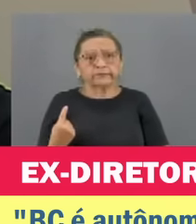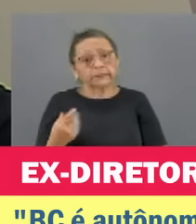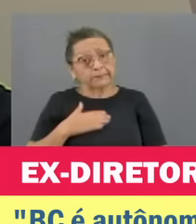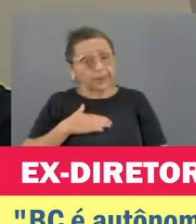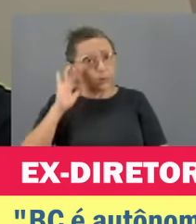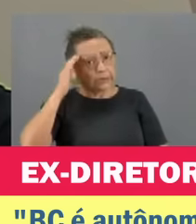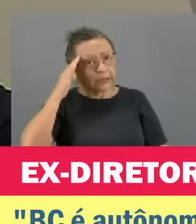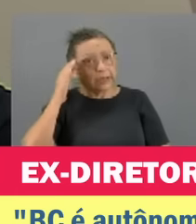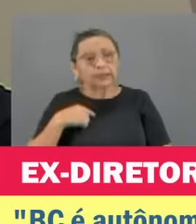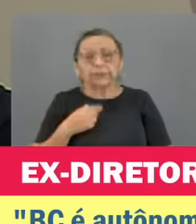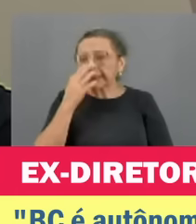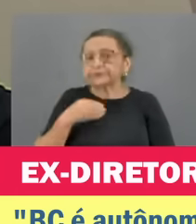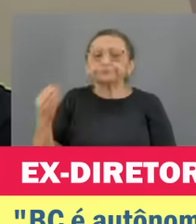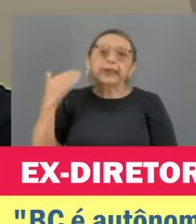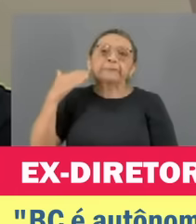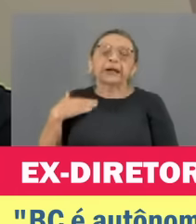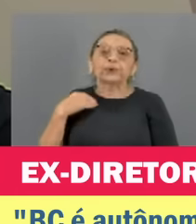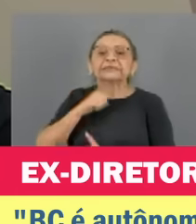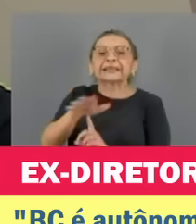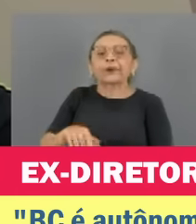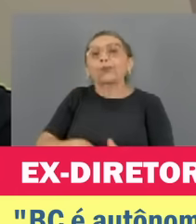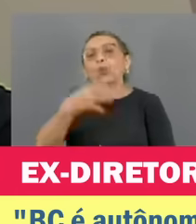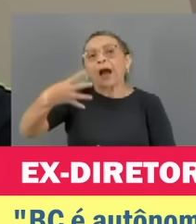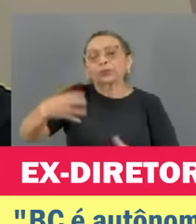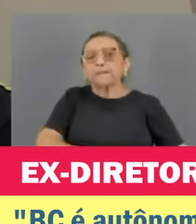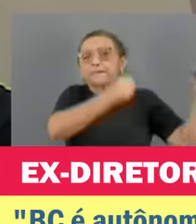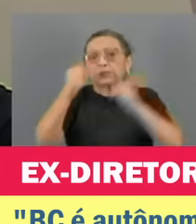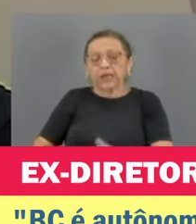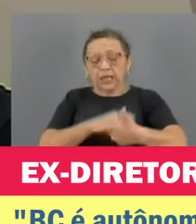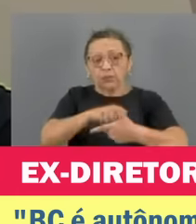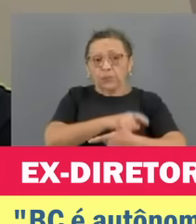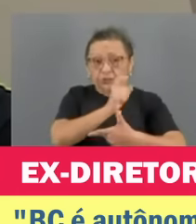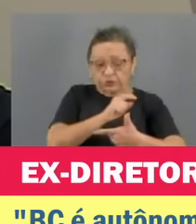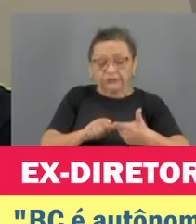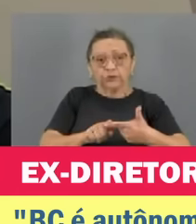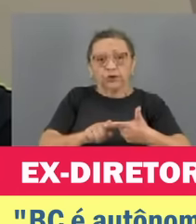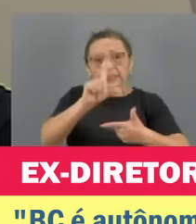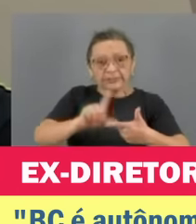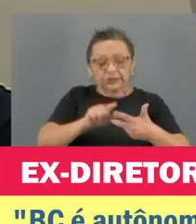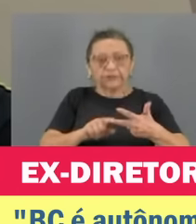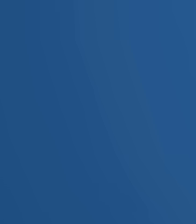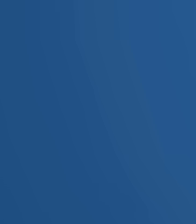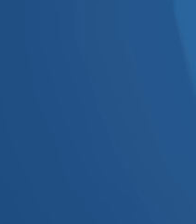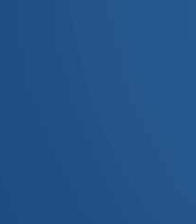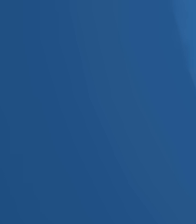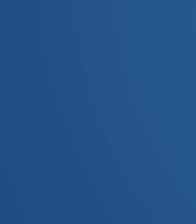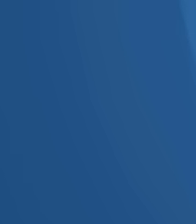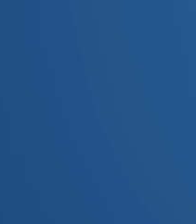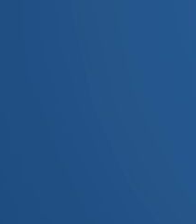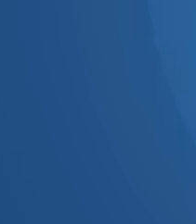entender, consagra o Banco Central como quarto poder, pelo grau de autonomia e de liberdade que ele terá em relação ao poder político eleito.